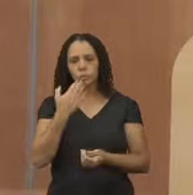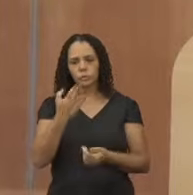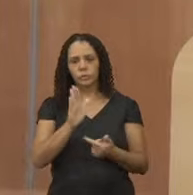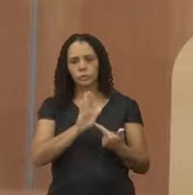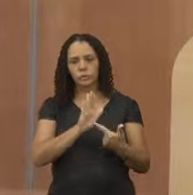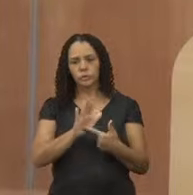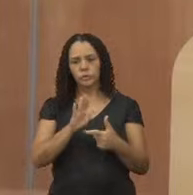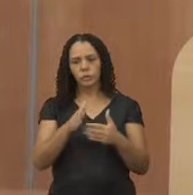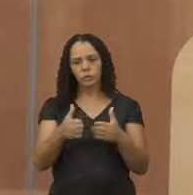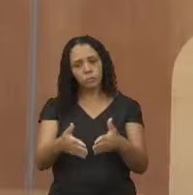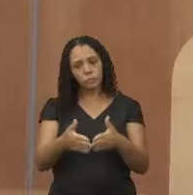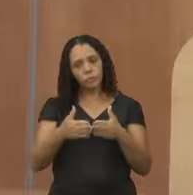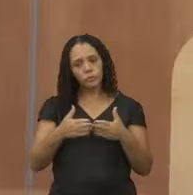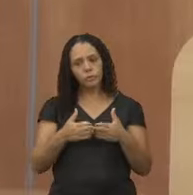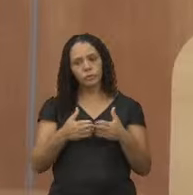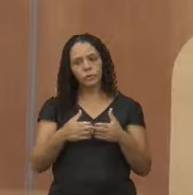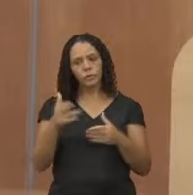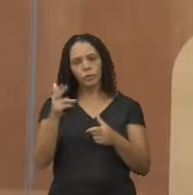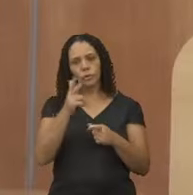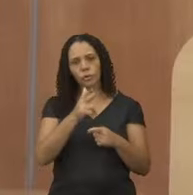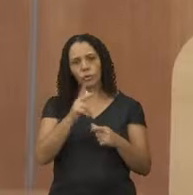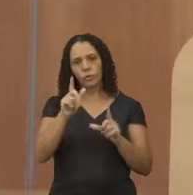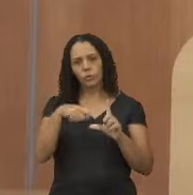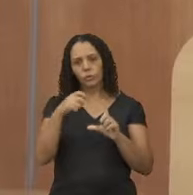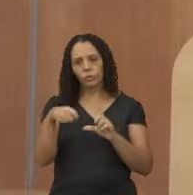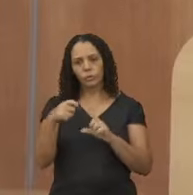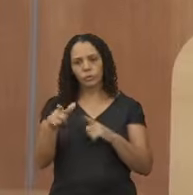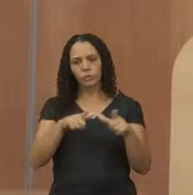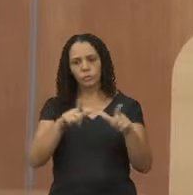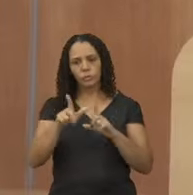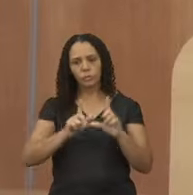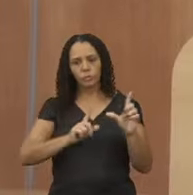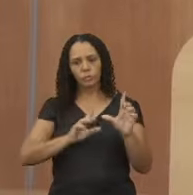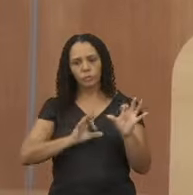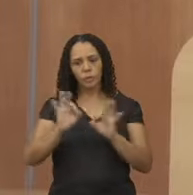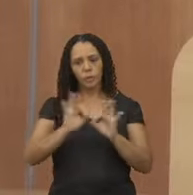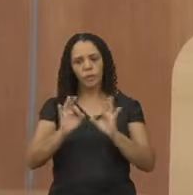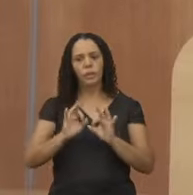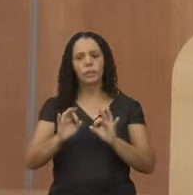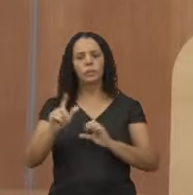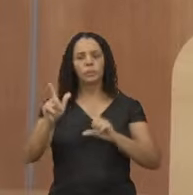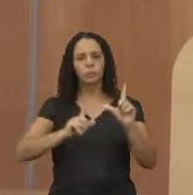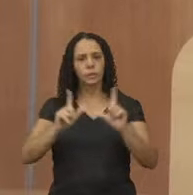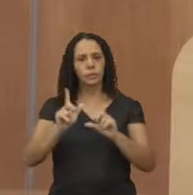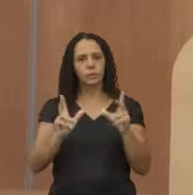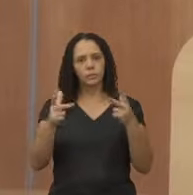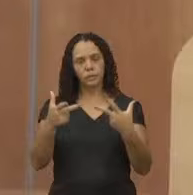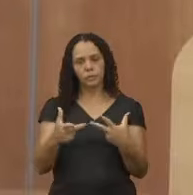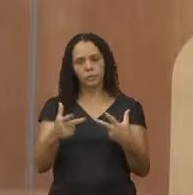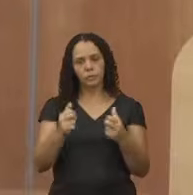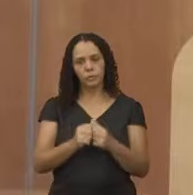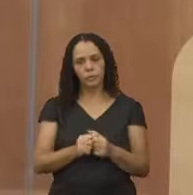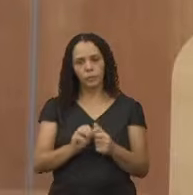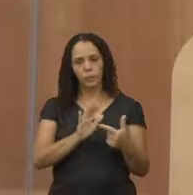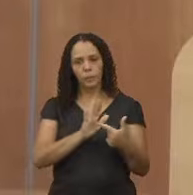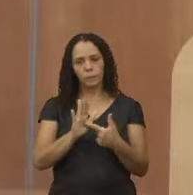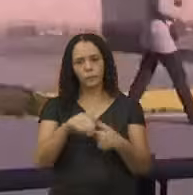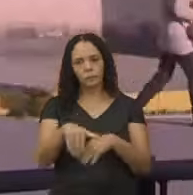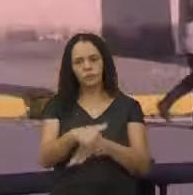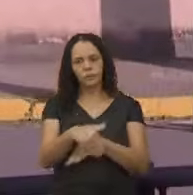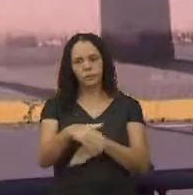que coloquem, por gentileza, o vídeo que foi preparado pela TV Câmara para a defesa desse projeto e apresentação nas ruas da nossa